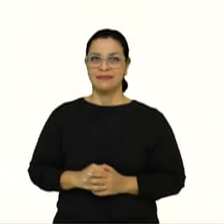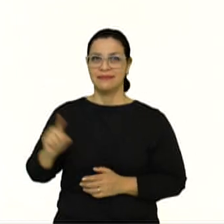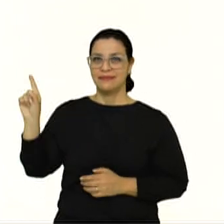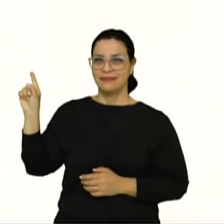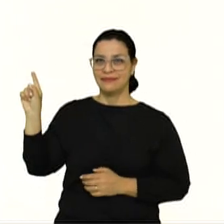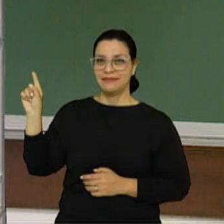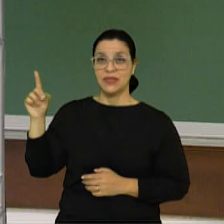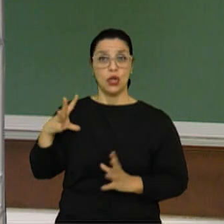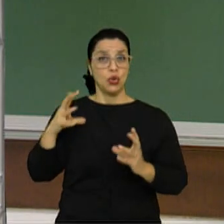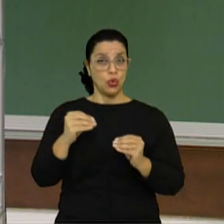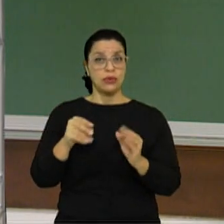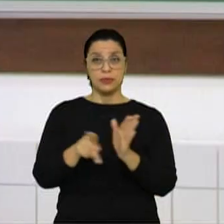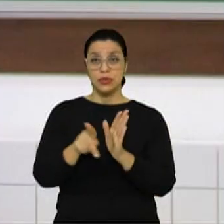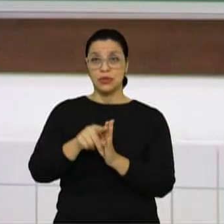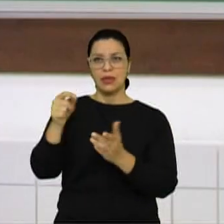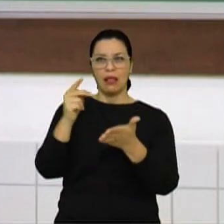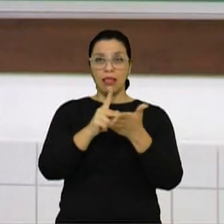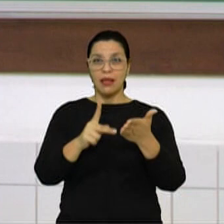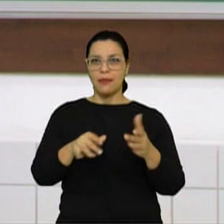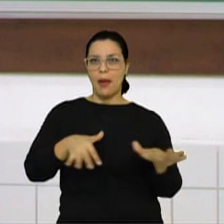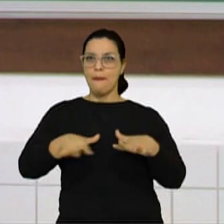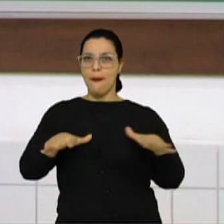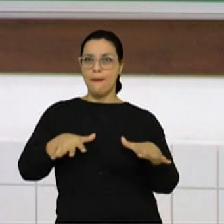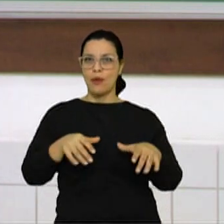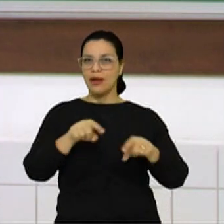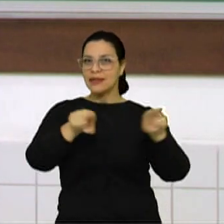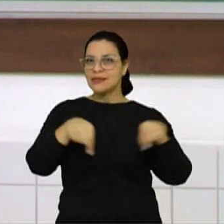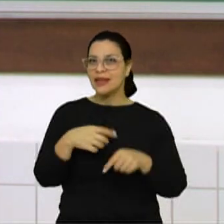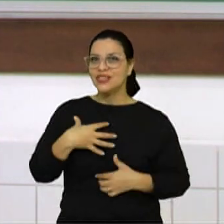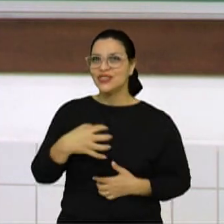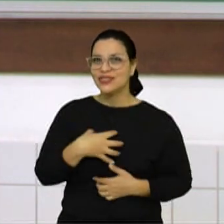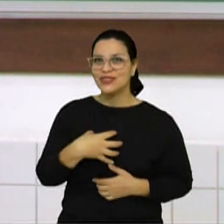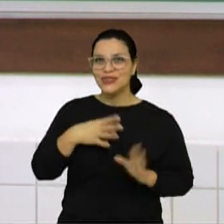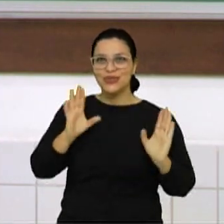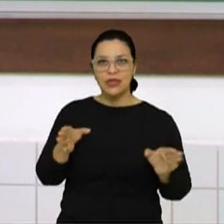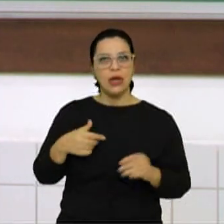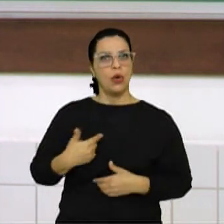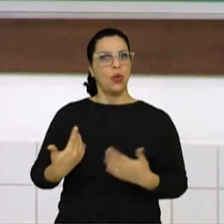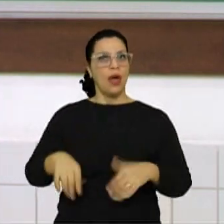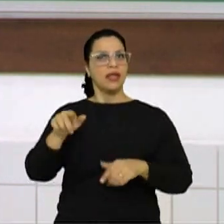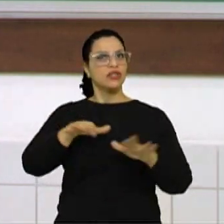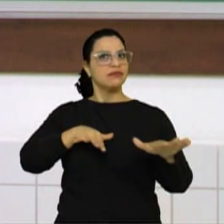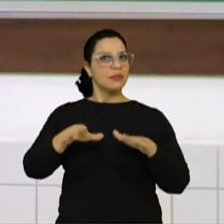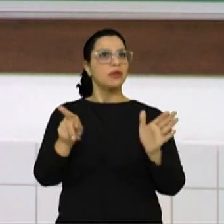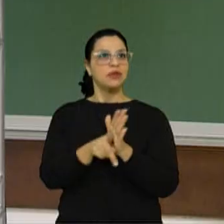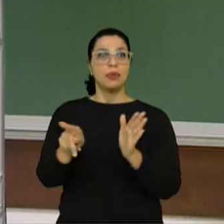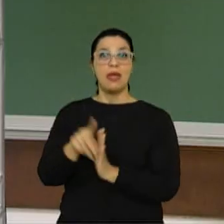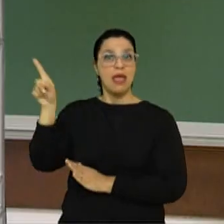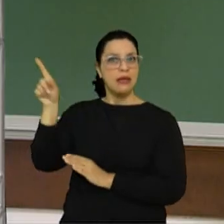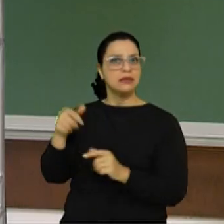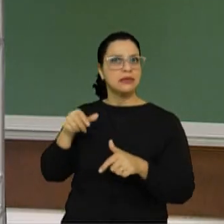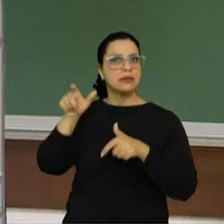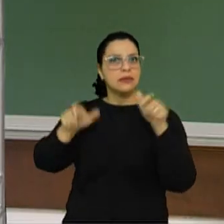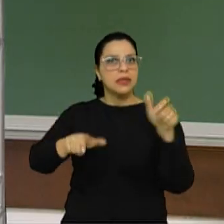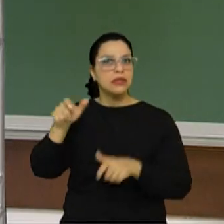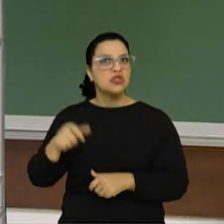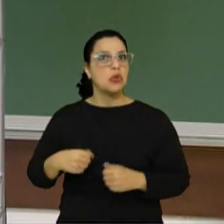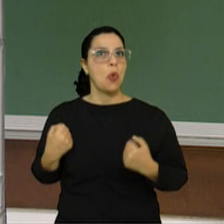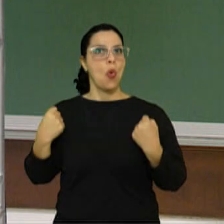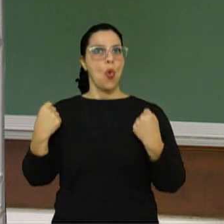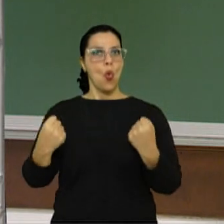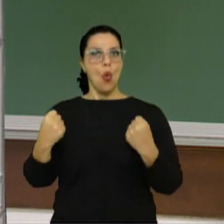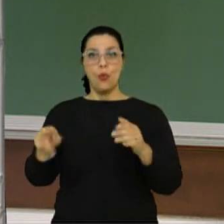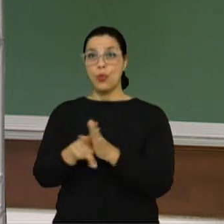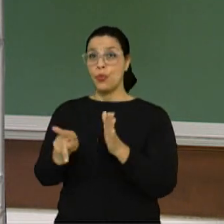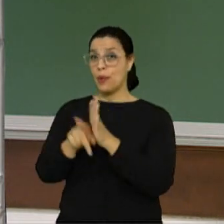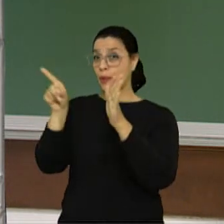e Cacaso. Tremeu a sala? Não tremeu aí, mas aqui tremeu porque essa galera aqui é de peso. Se aparecer